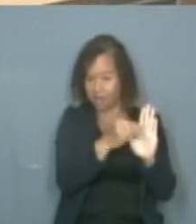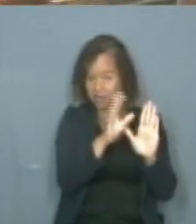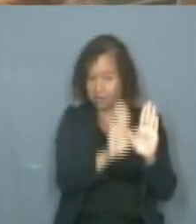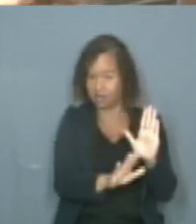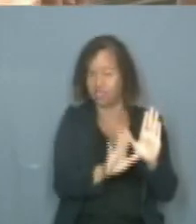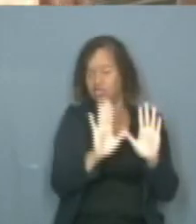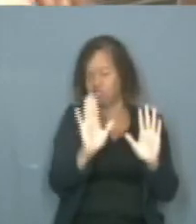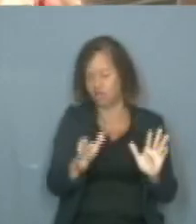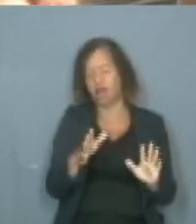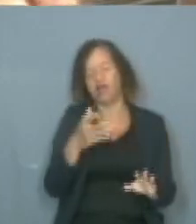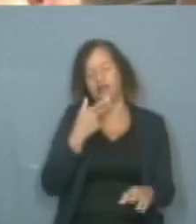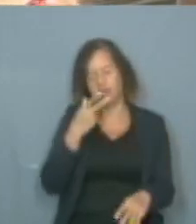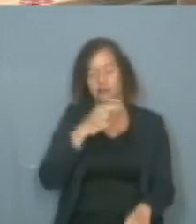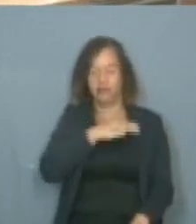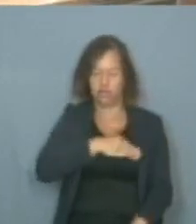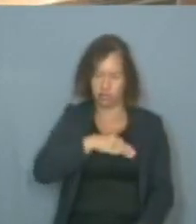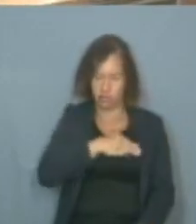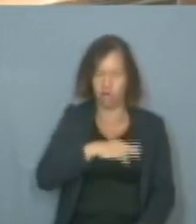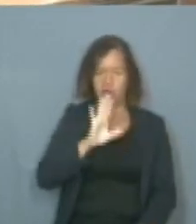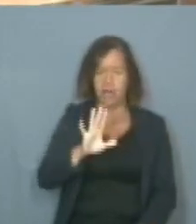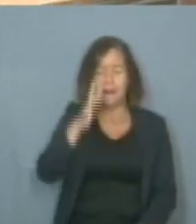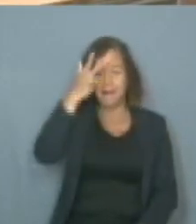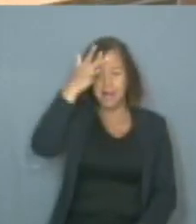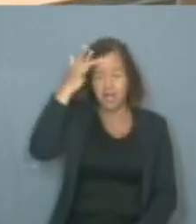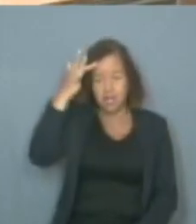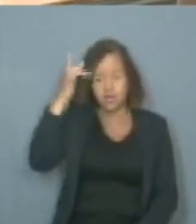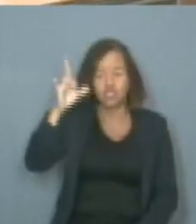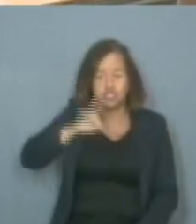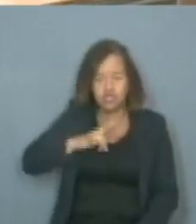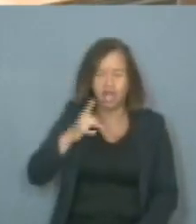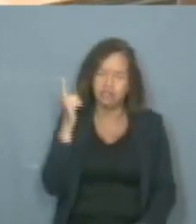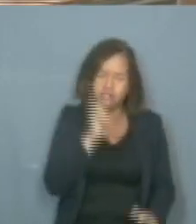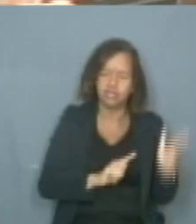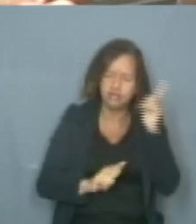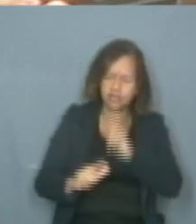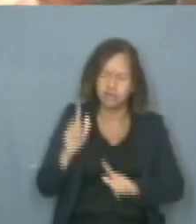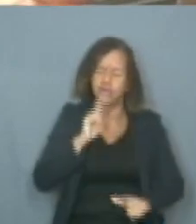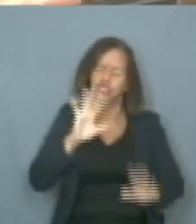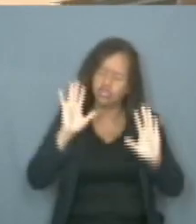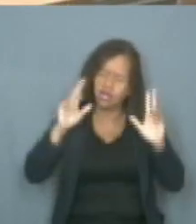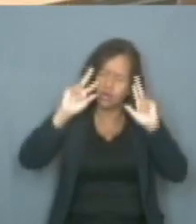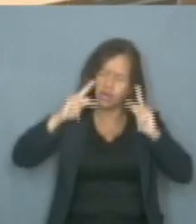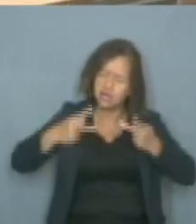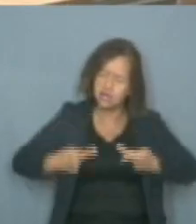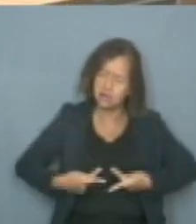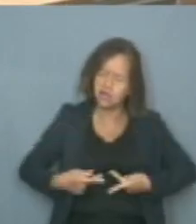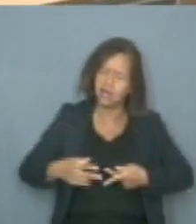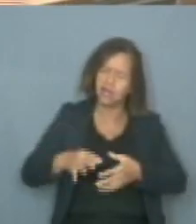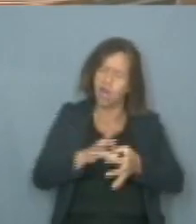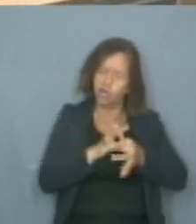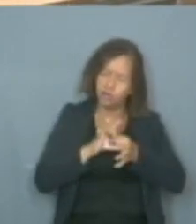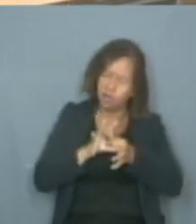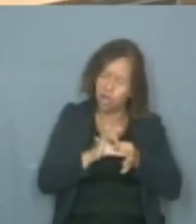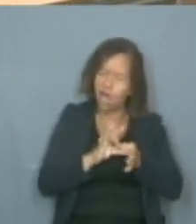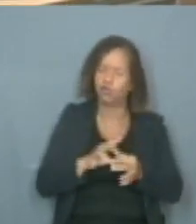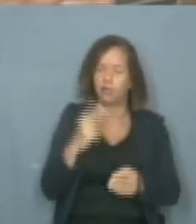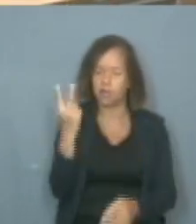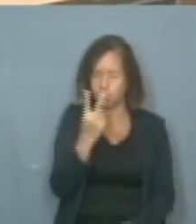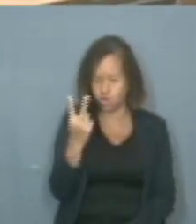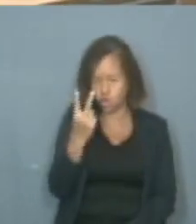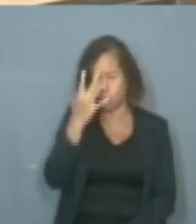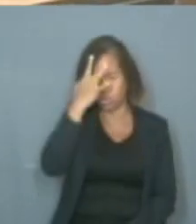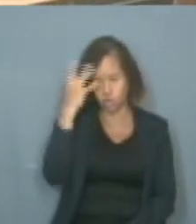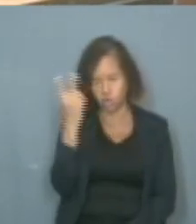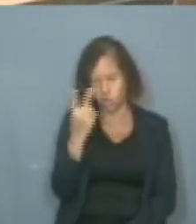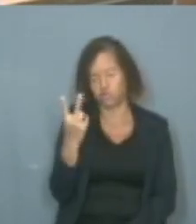como bem disse a vereadora Michele Collins, pessoas que já estão contempladas, já existe o reconhecimento da união homoafetiva. A gente aqui não vai discutir isso,